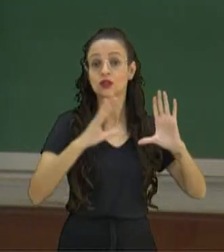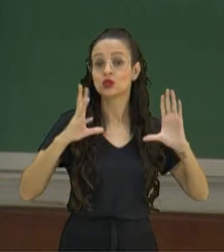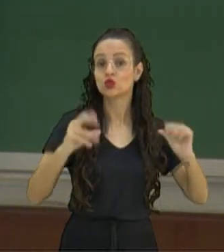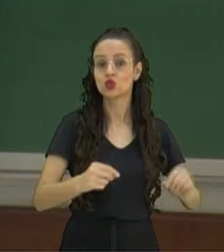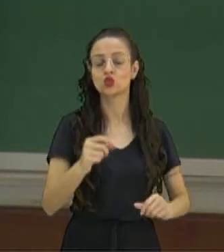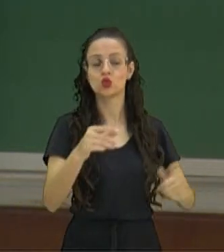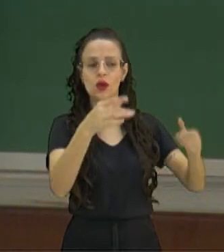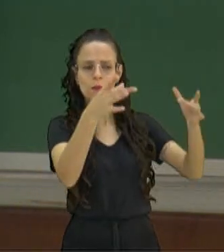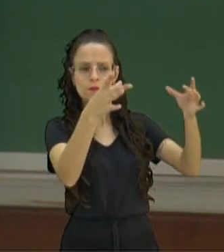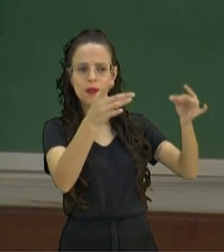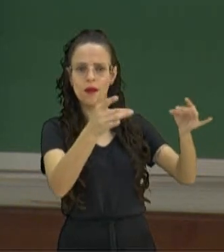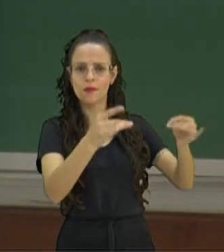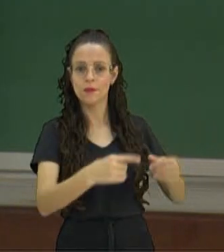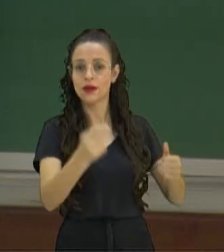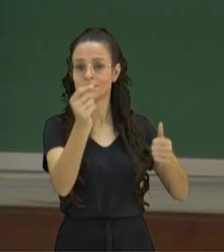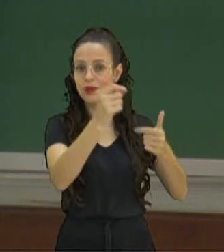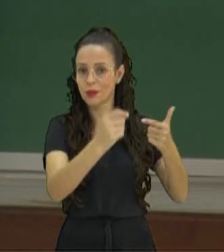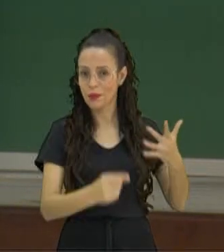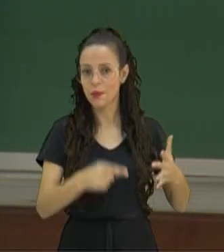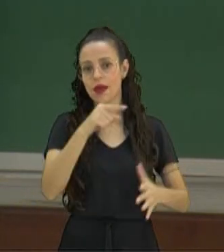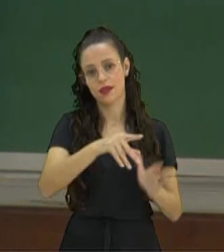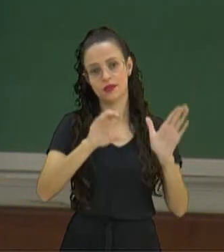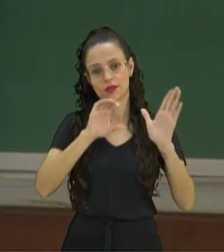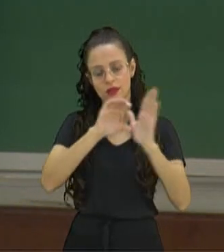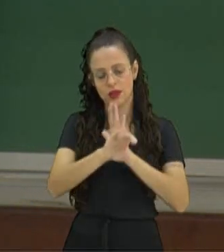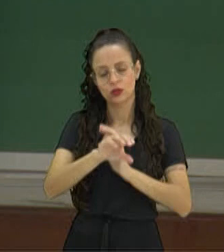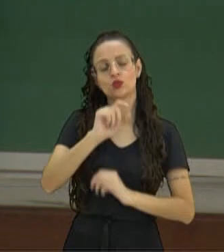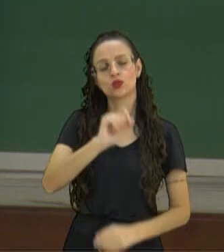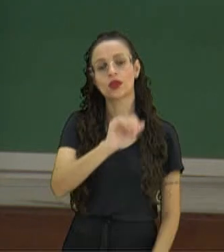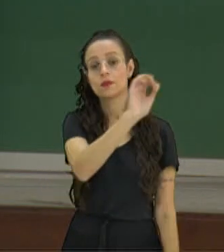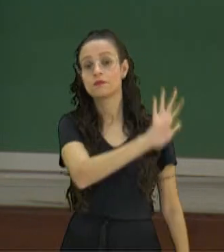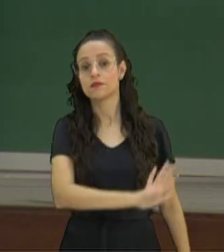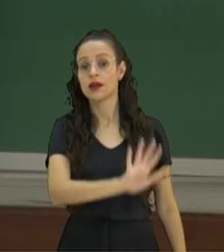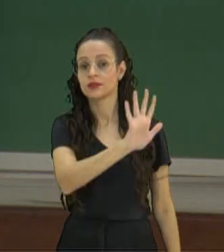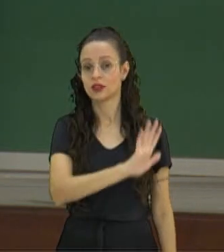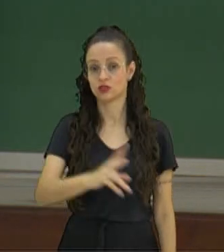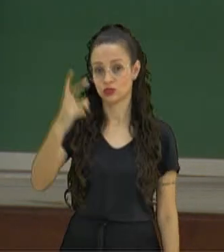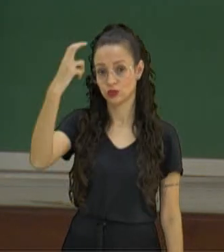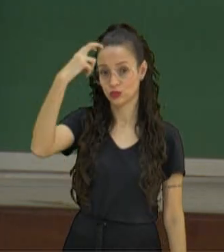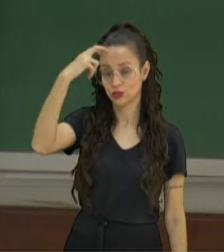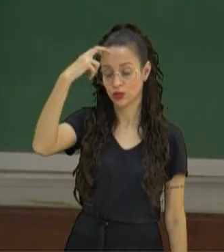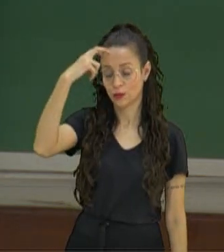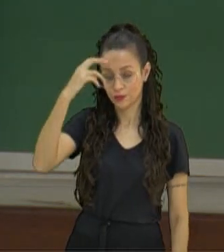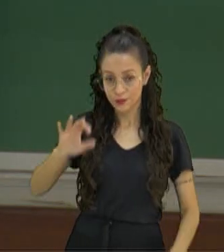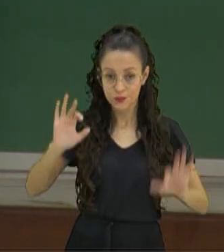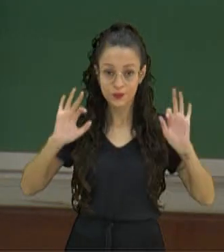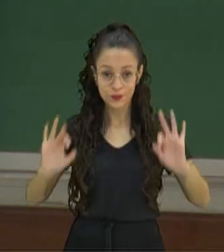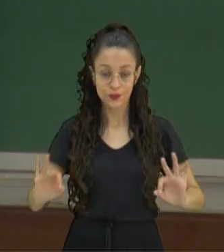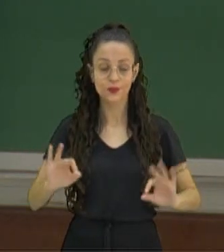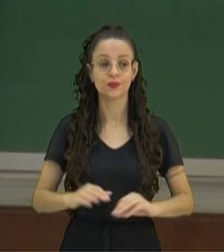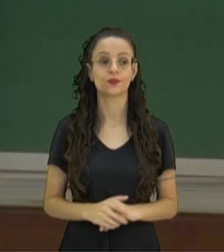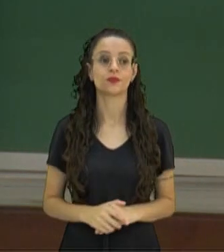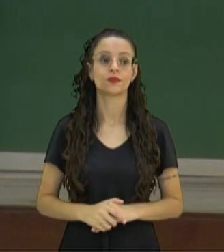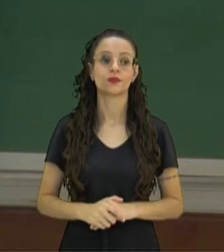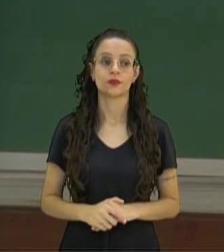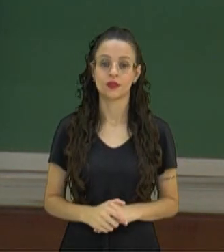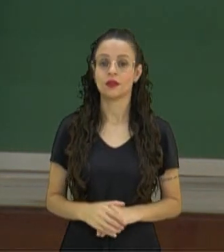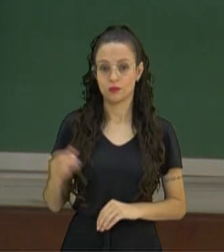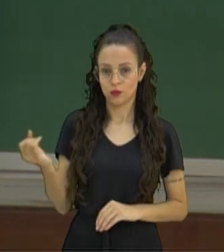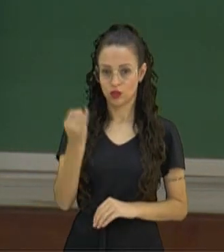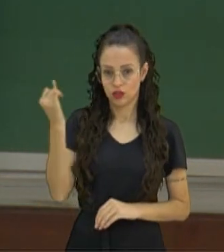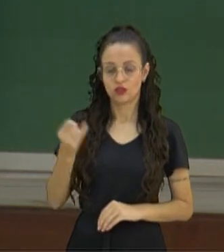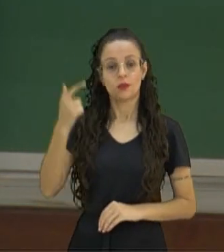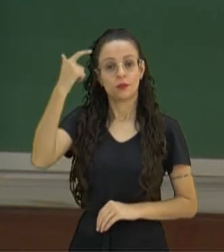está ligado ao conceito, à ideia de paisagem cultural, certo? Então, bem